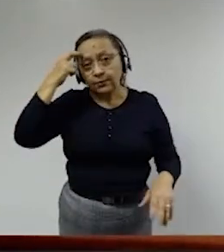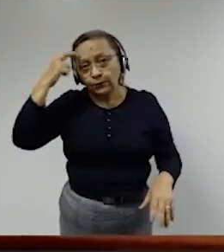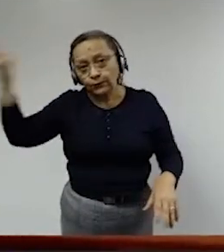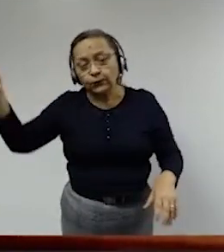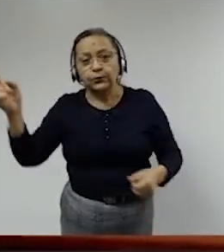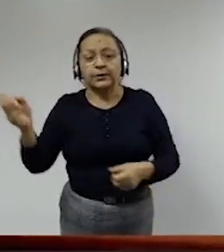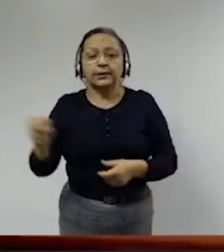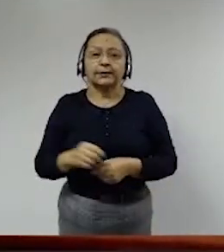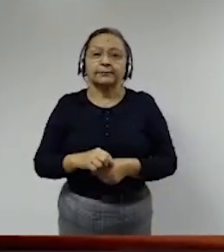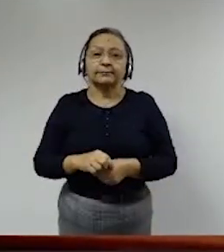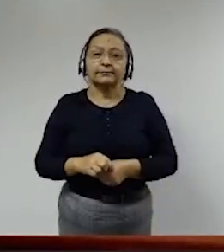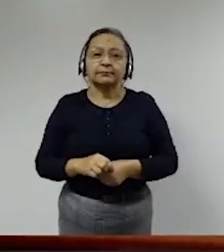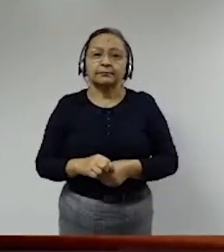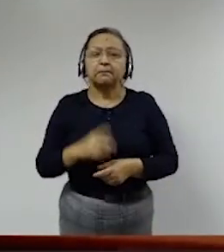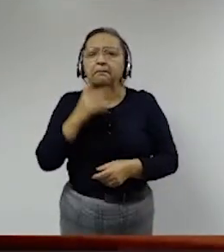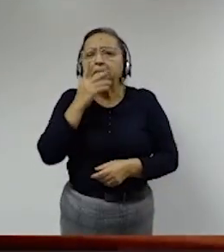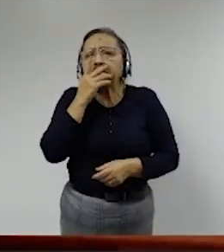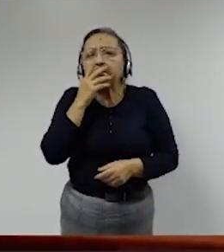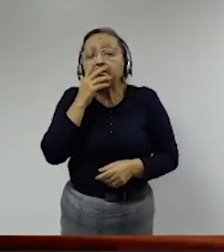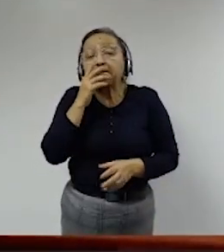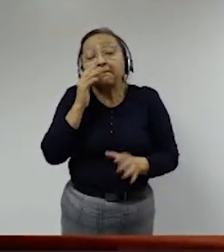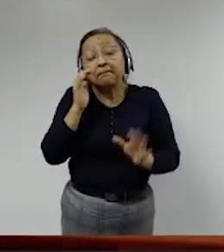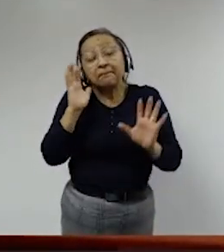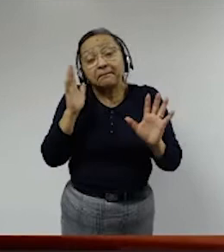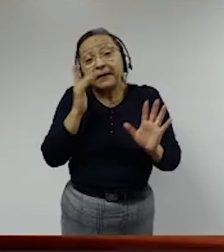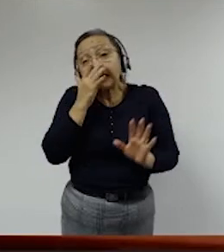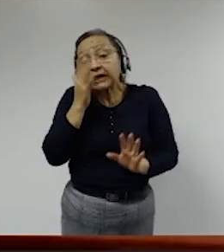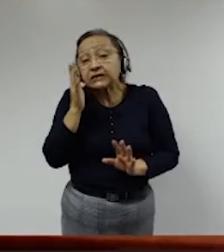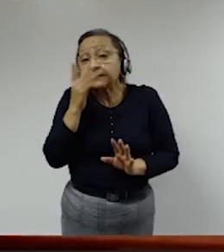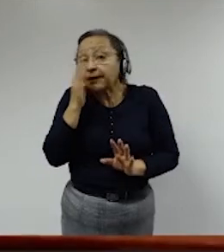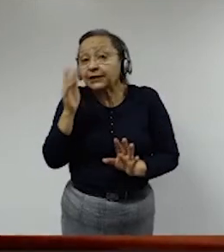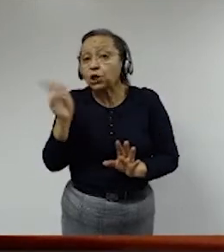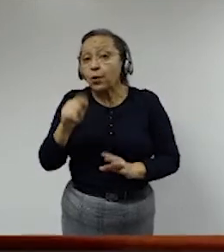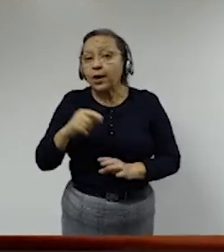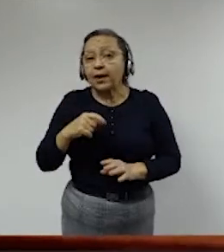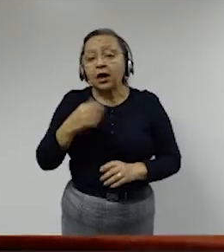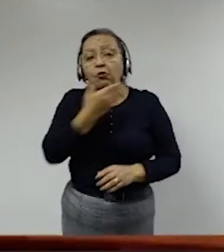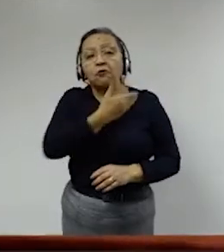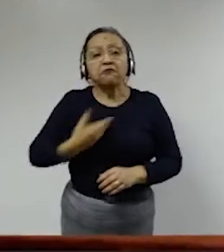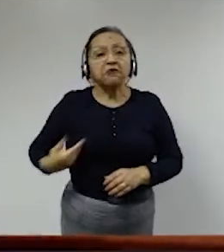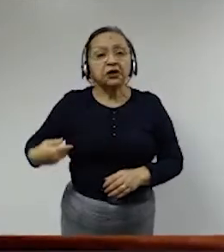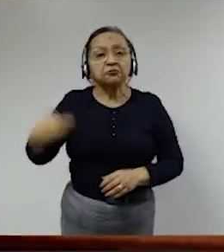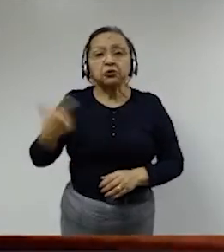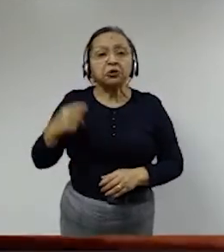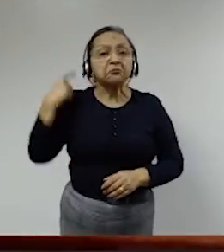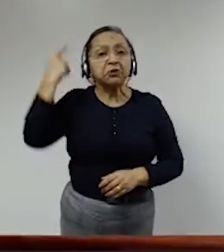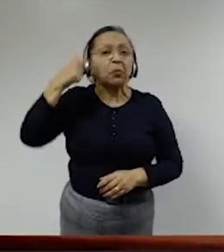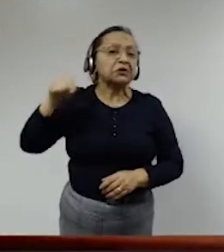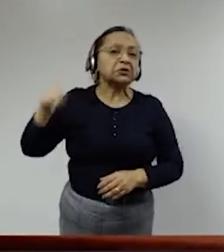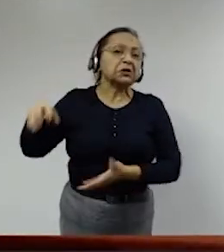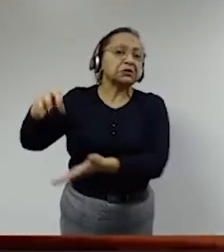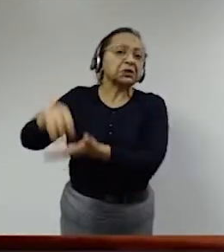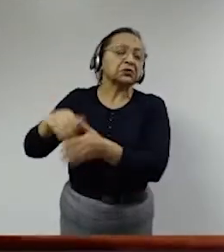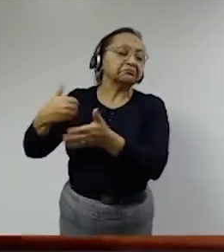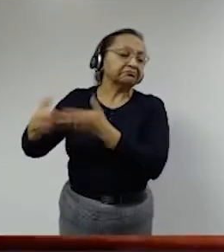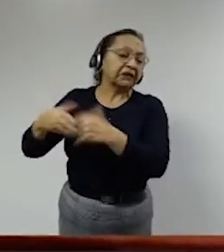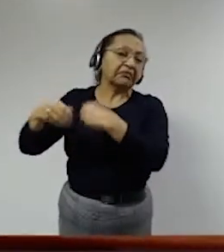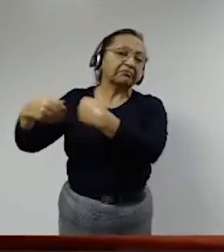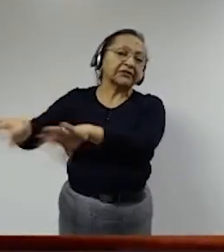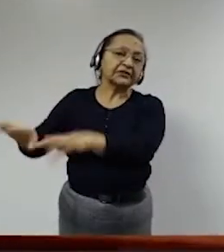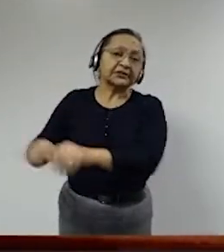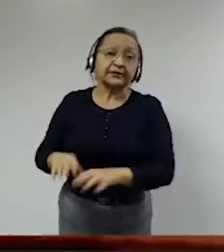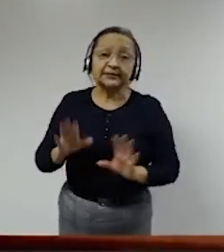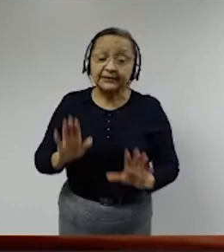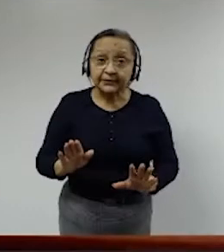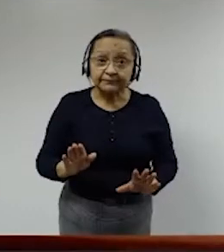né, não parece ser assim uma preocupação do governo. Então, a luta para que ingressasse no auxílio de